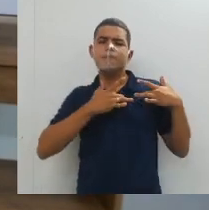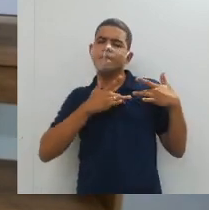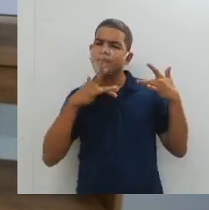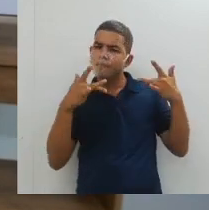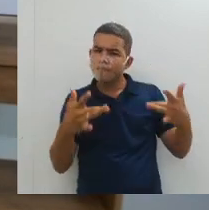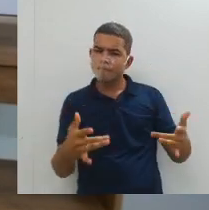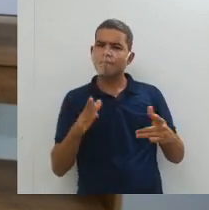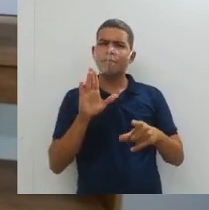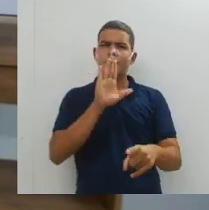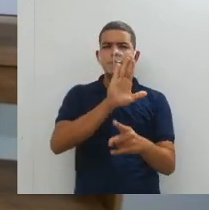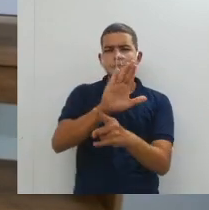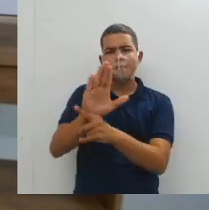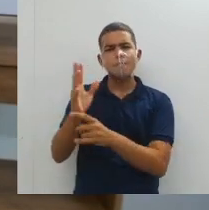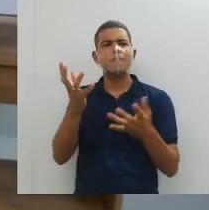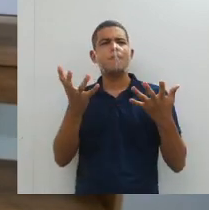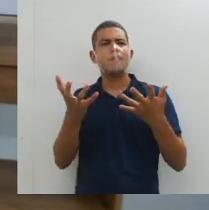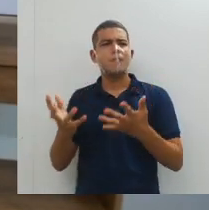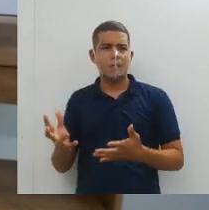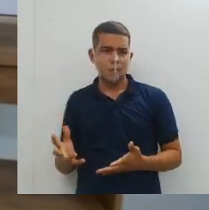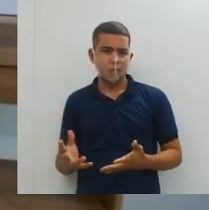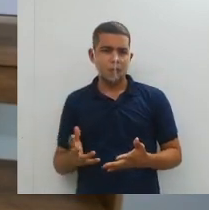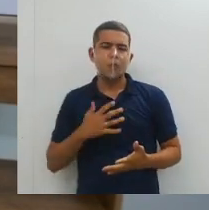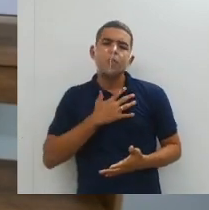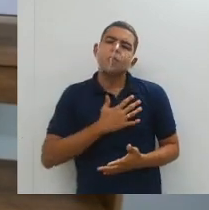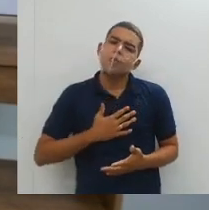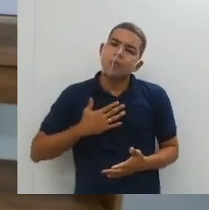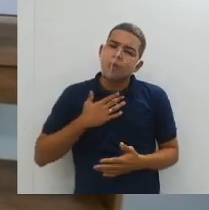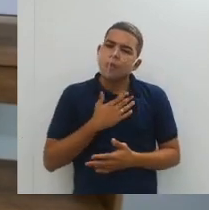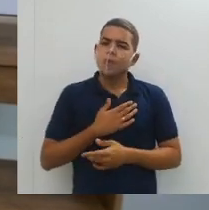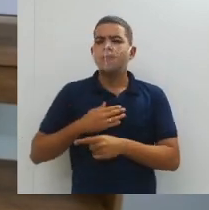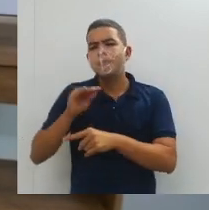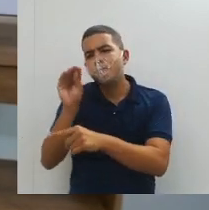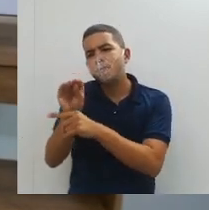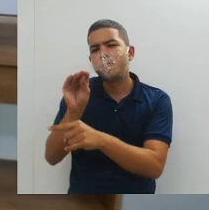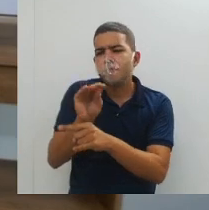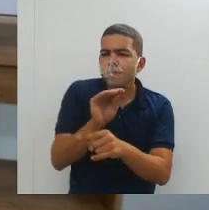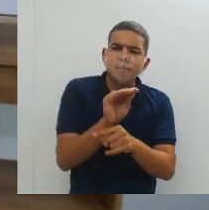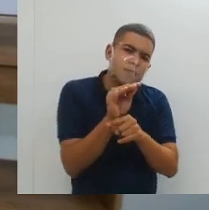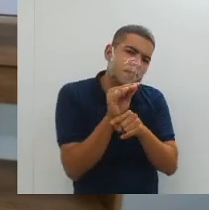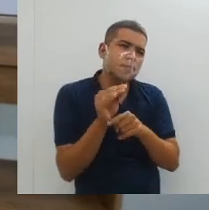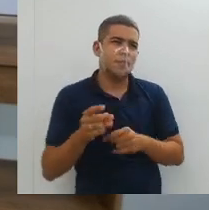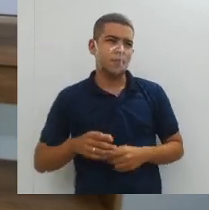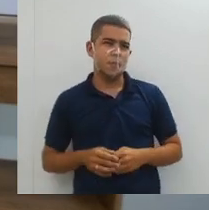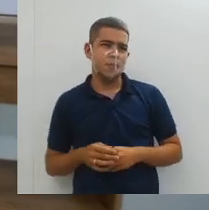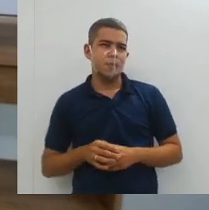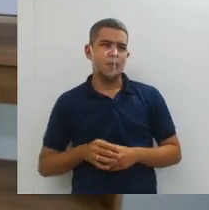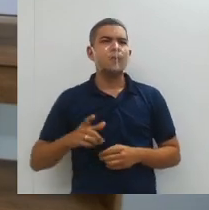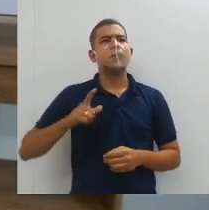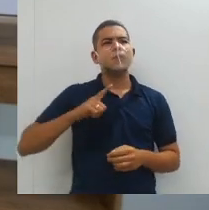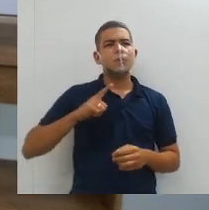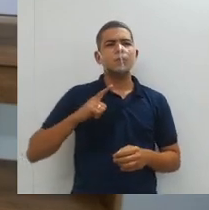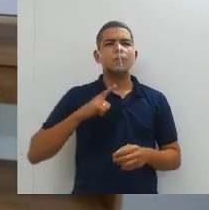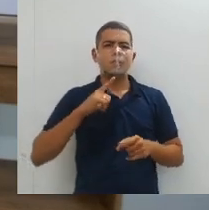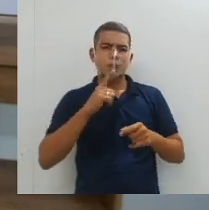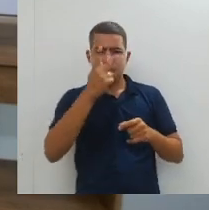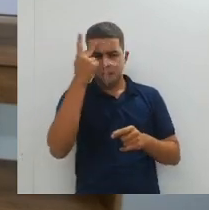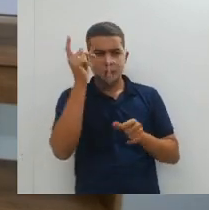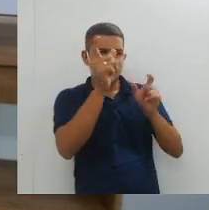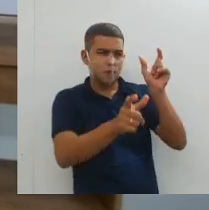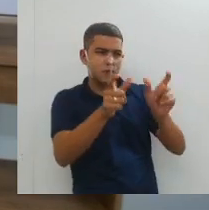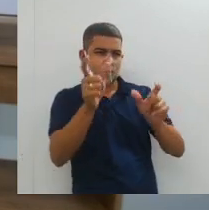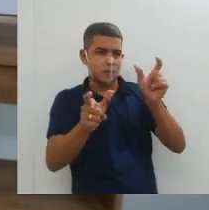era muito, digamos, prestativa às pessoas que tinham determinadas características